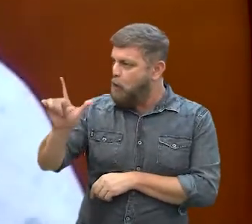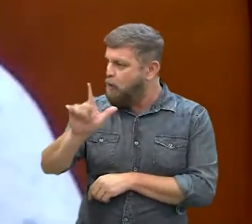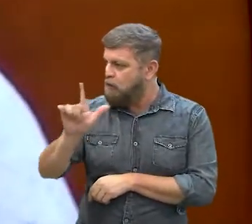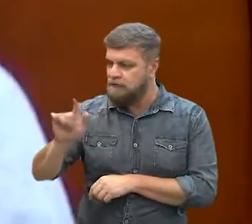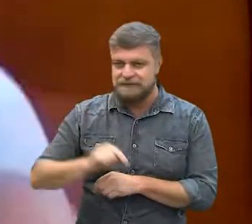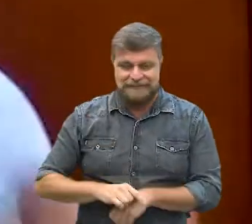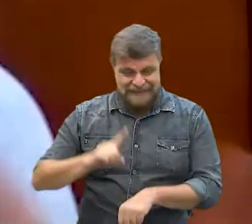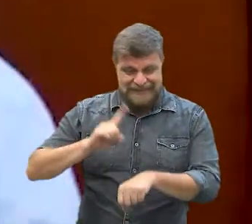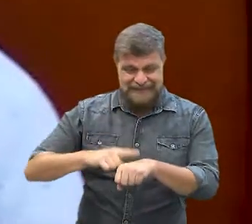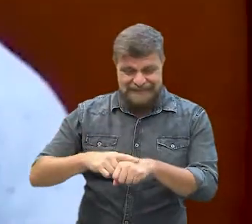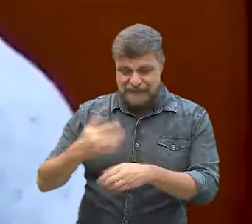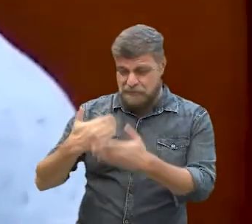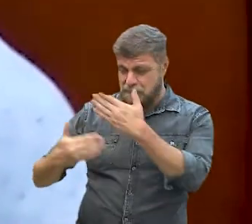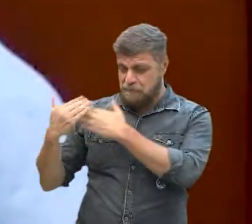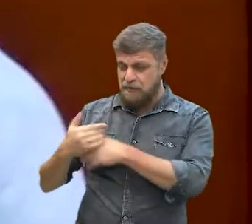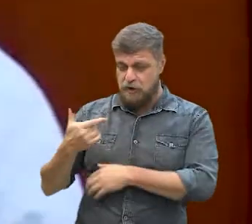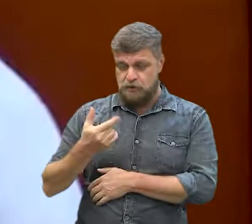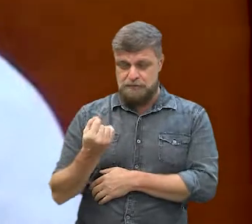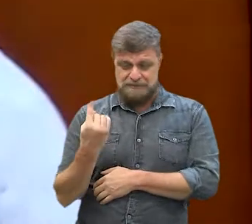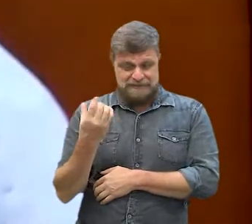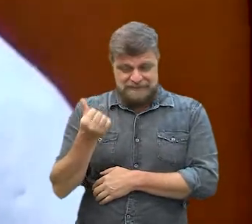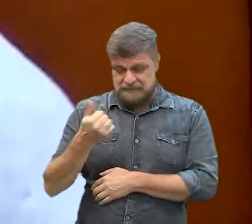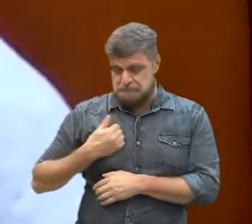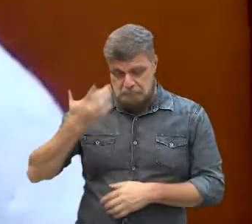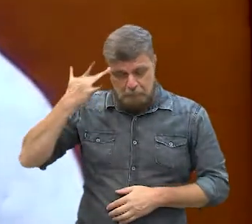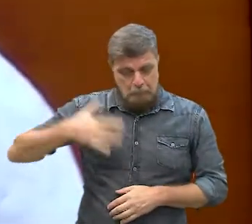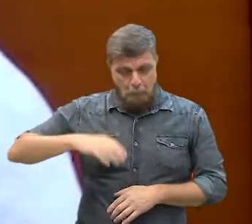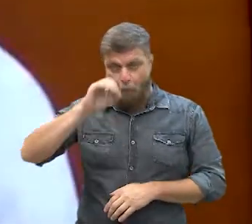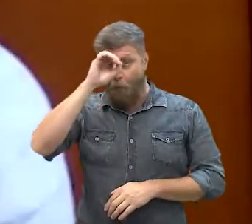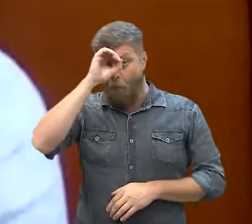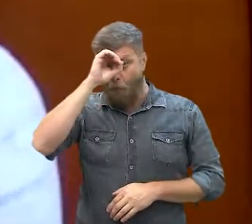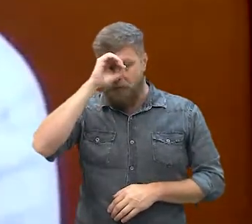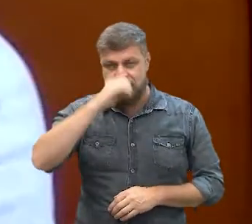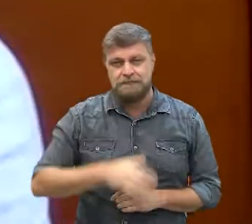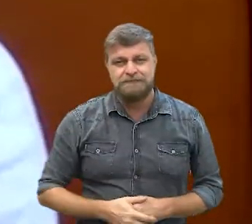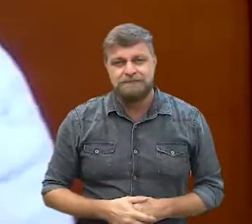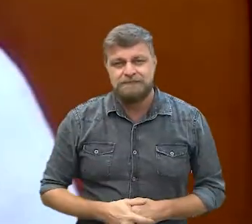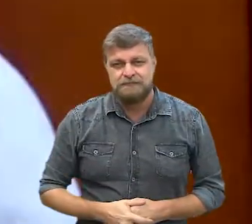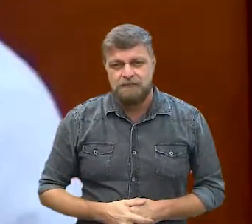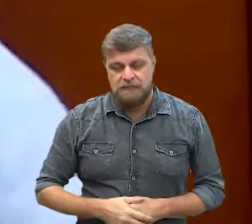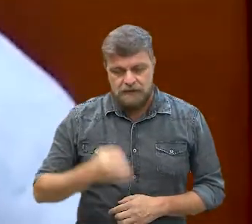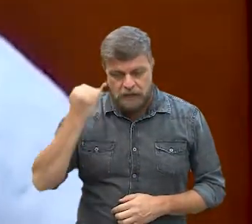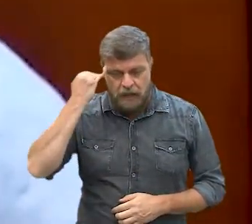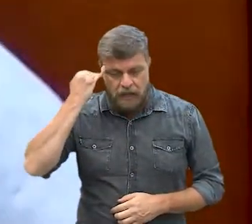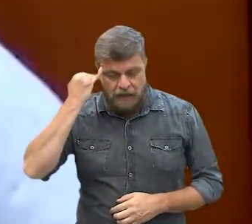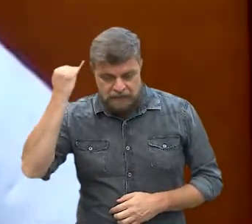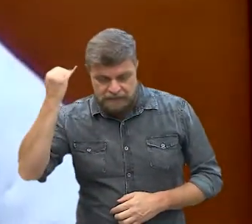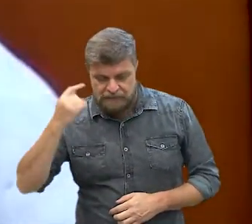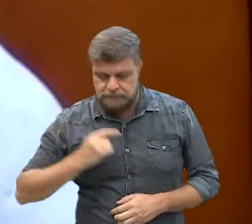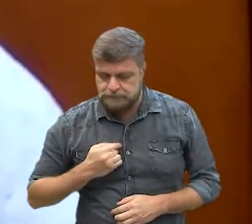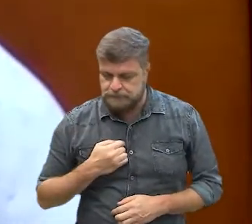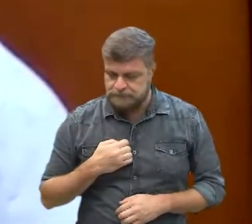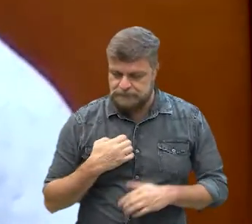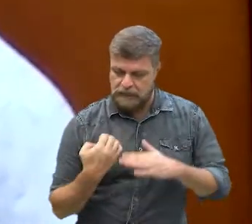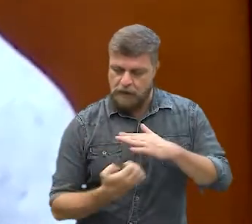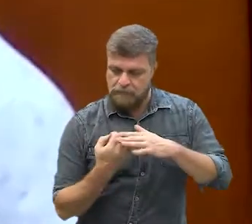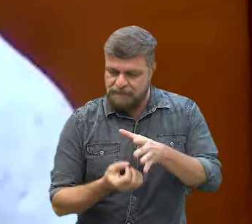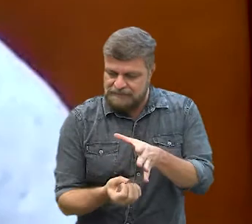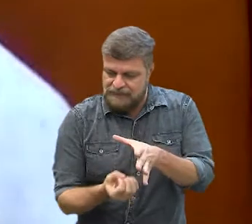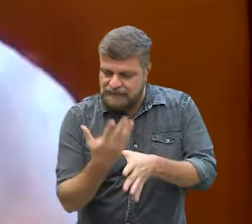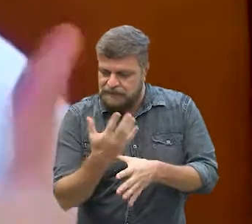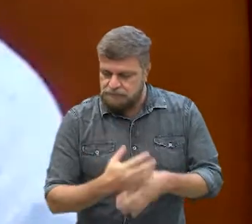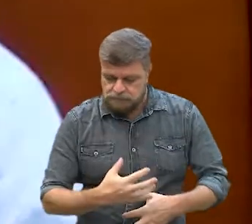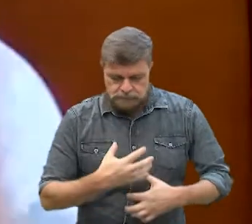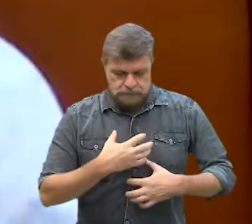Na verdade, na época, em 2016, a gente nem sabia o que a gente ia fazer. Eu acho que empreender é um negócio que